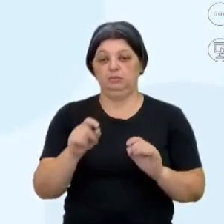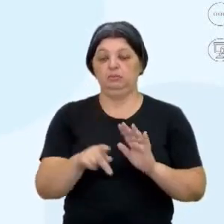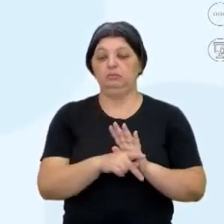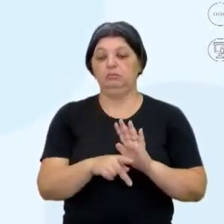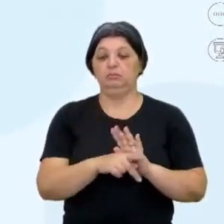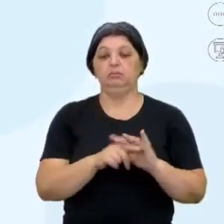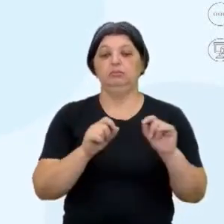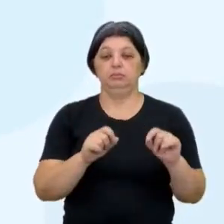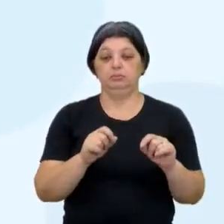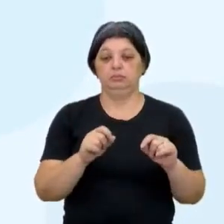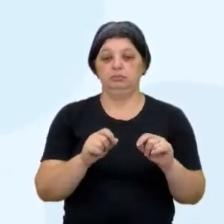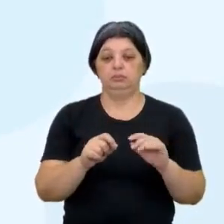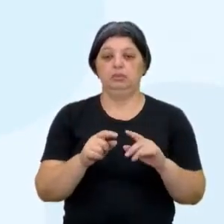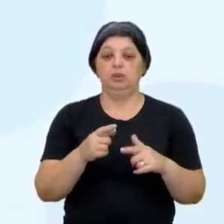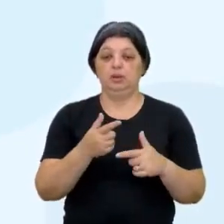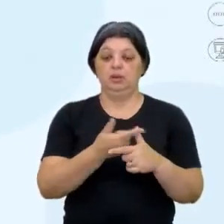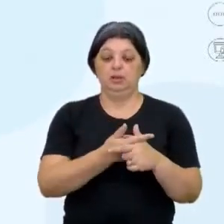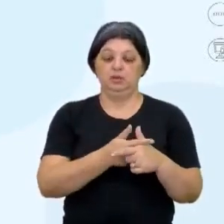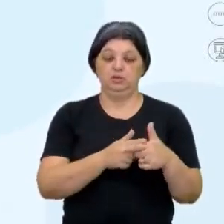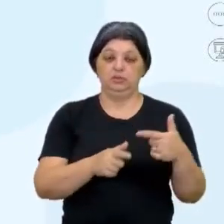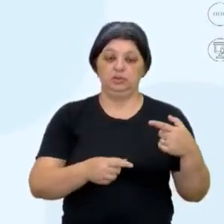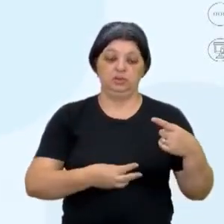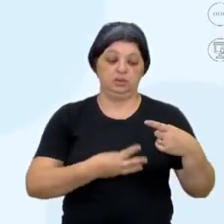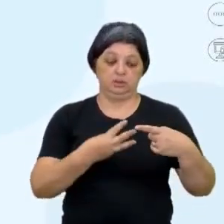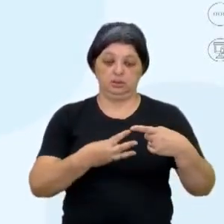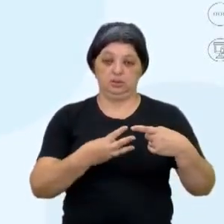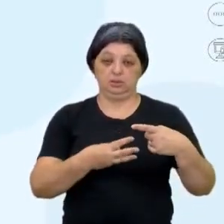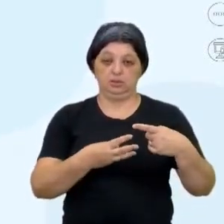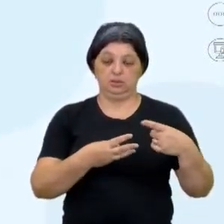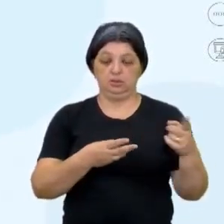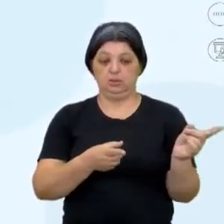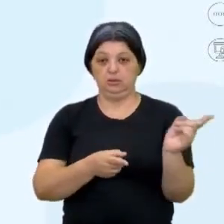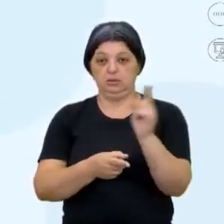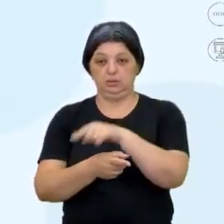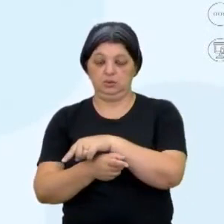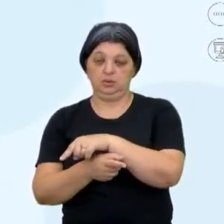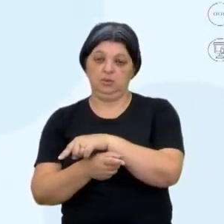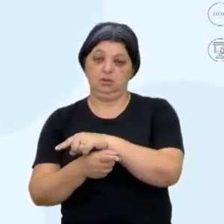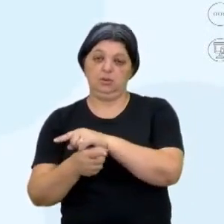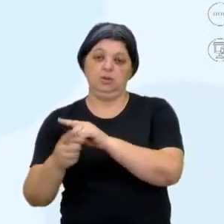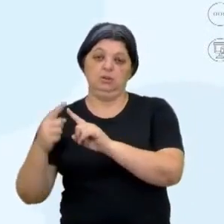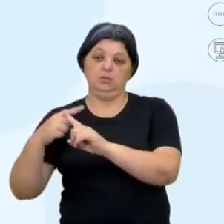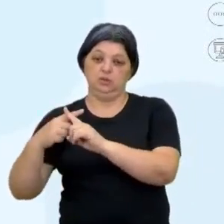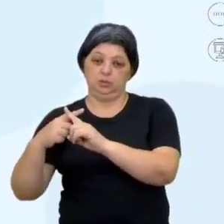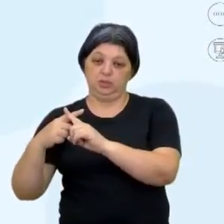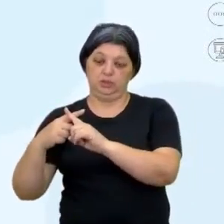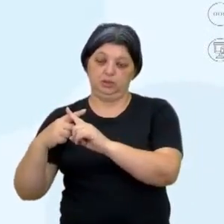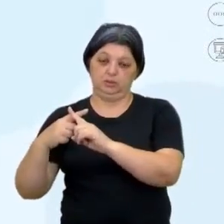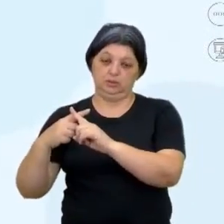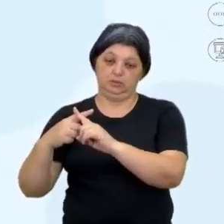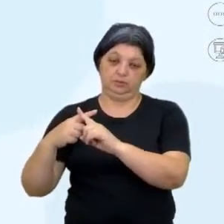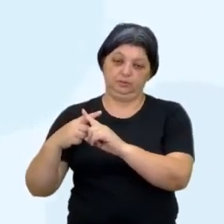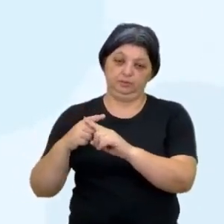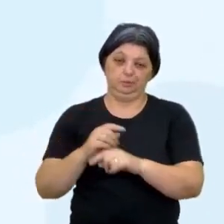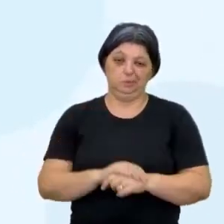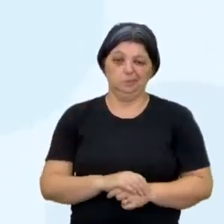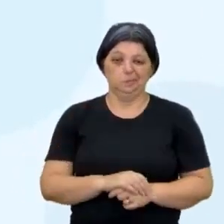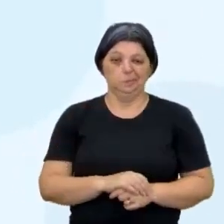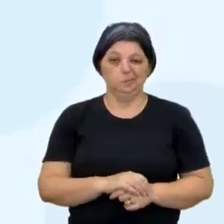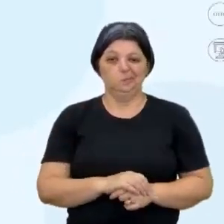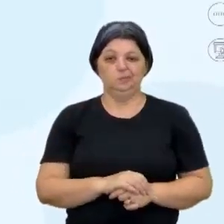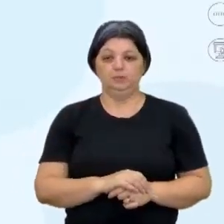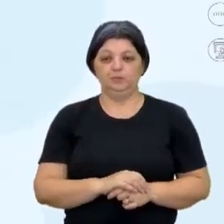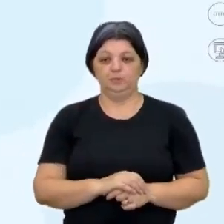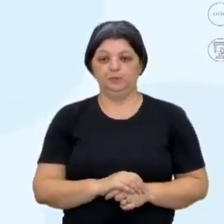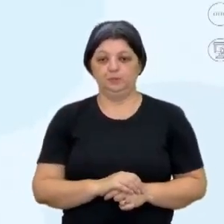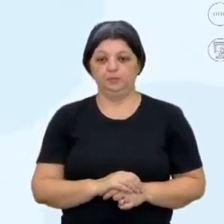O 3 está dividindo. Eu vou passar para o outro lado multiplicando. Então vai ficar assim, ó. Menos 2x